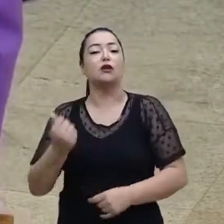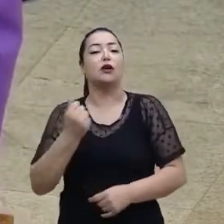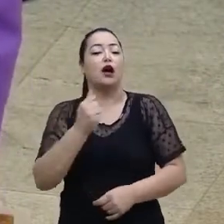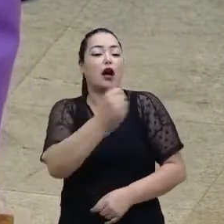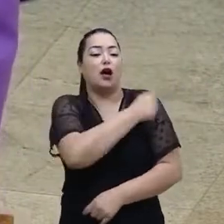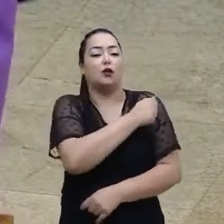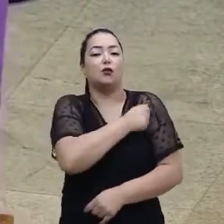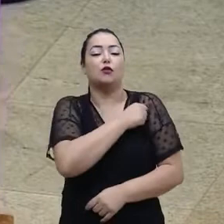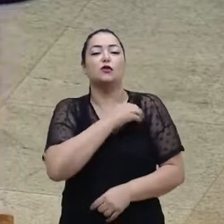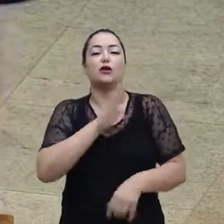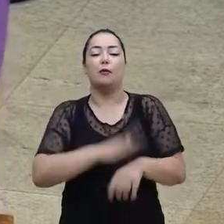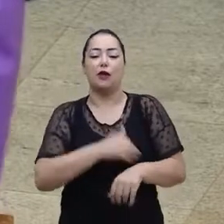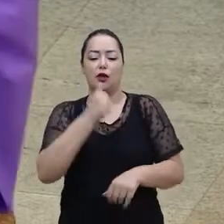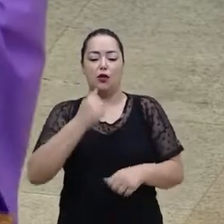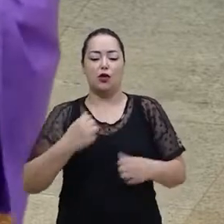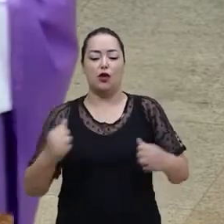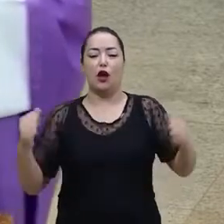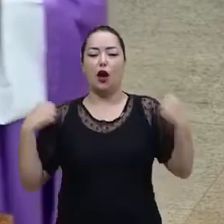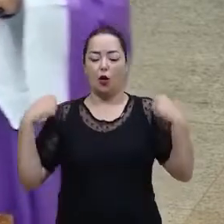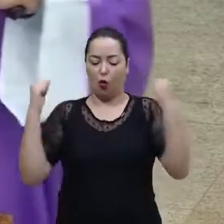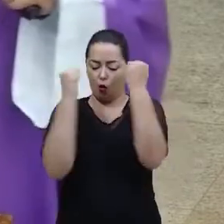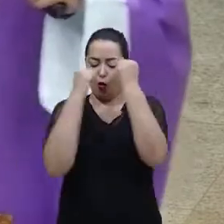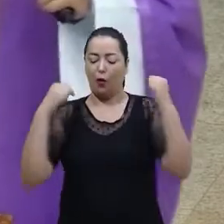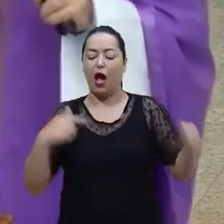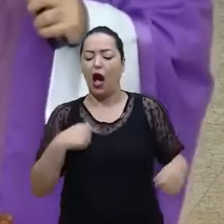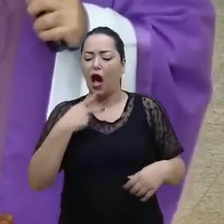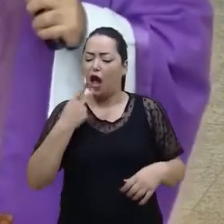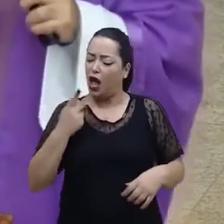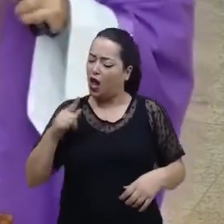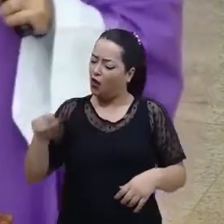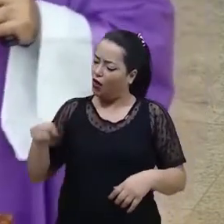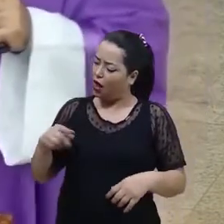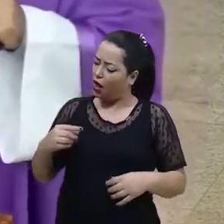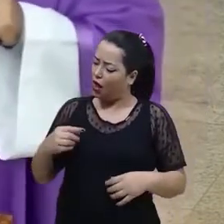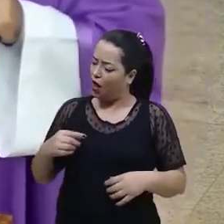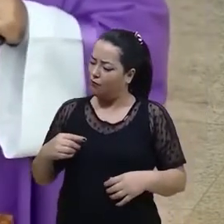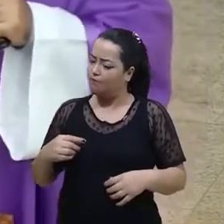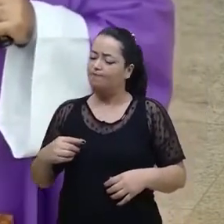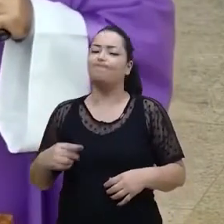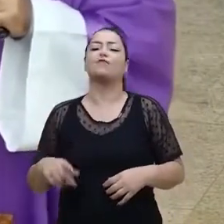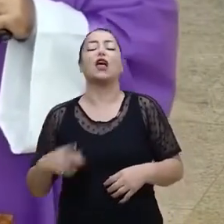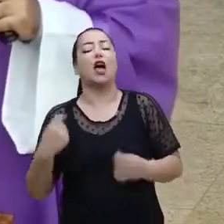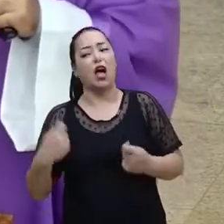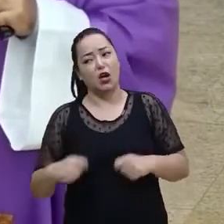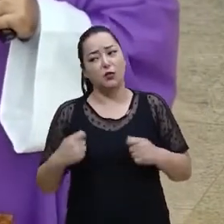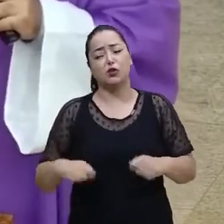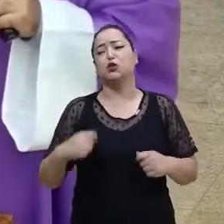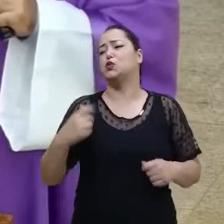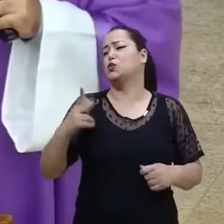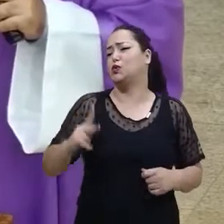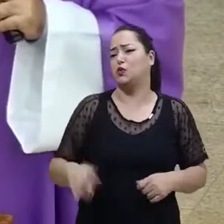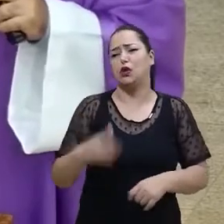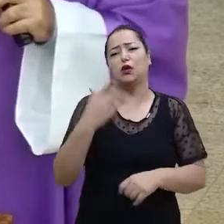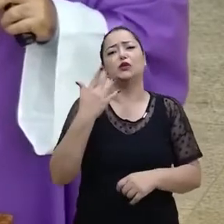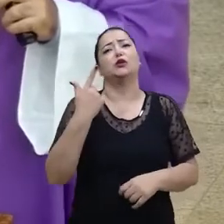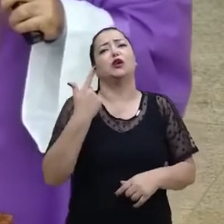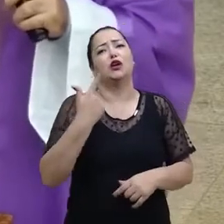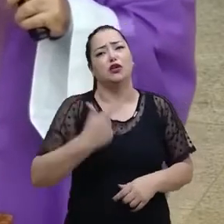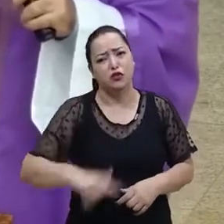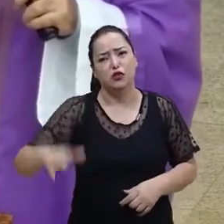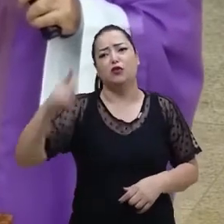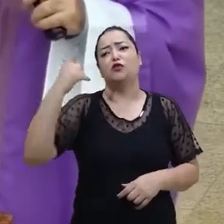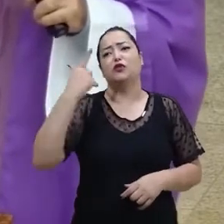eu disse como é que você faz o seu condicionamento para os seus alunos não Tem que repetir Tem que repetir para alcançar